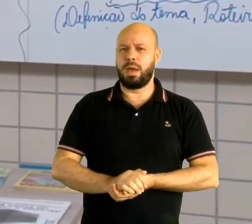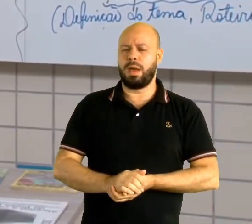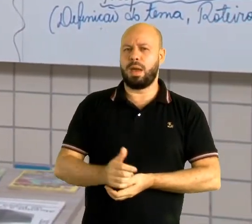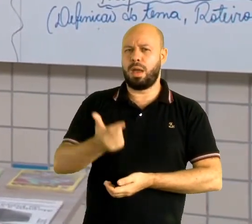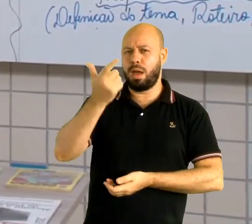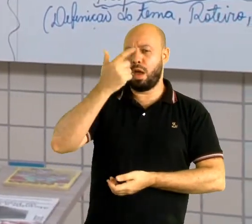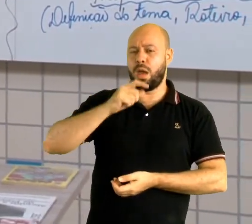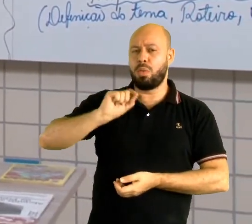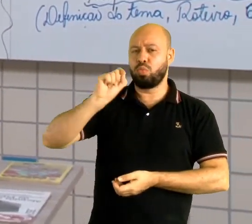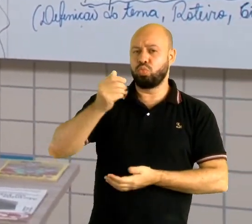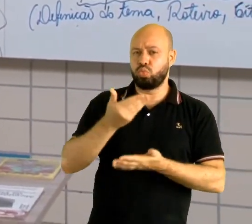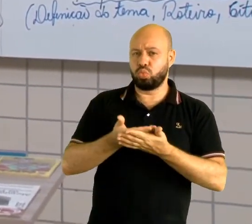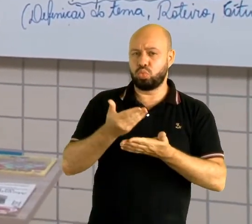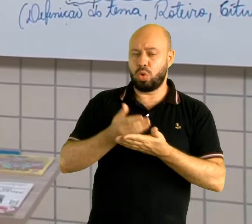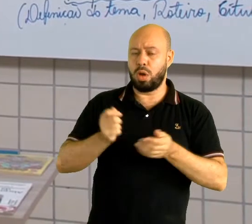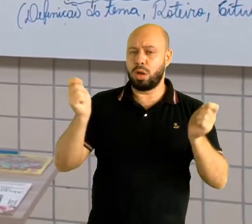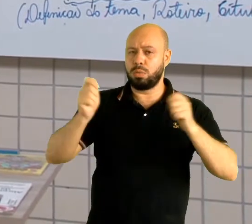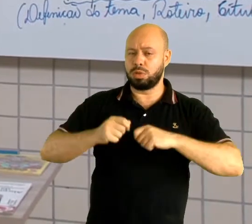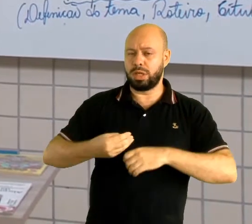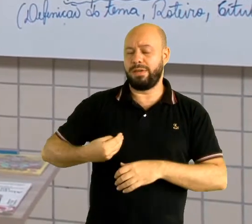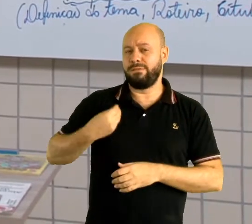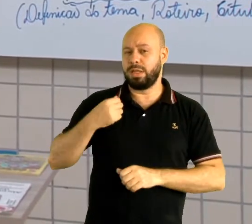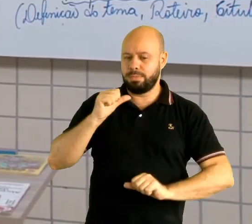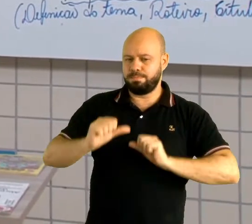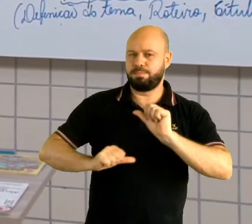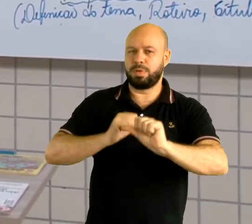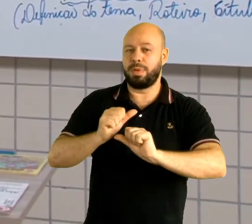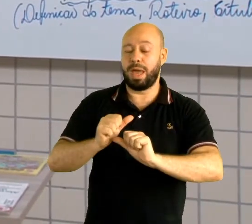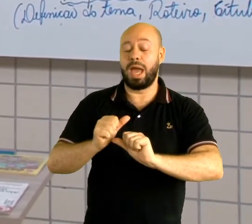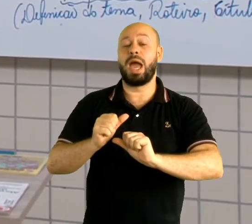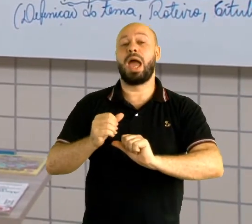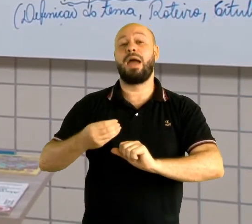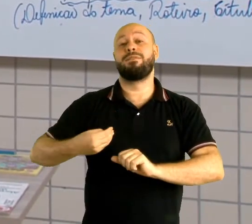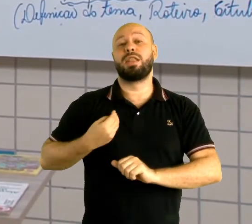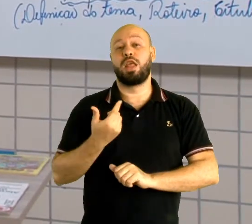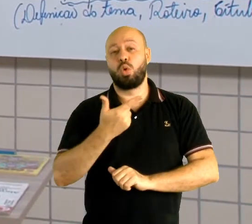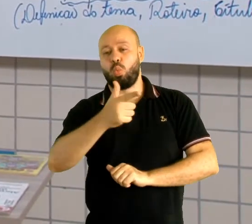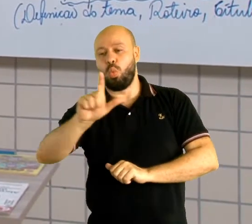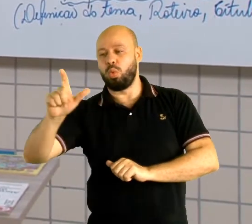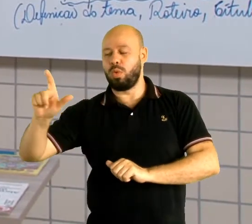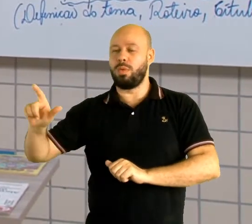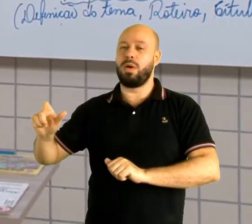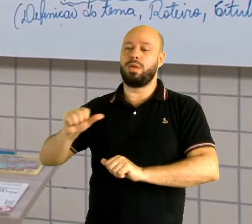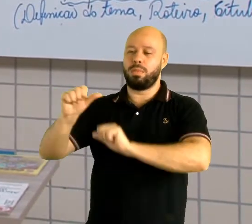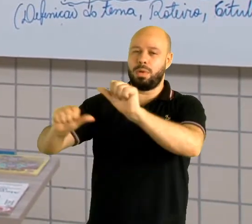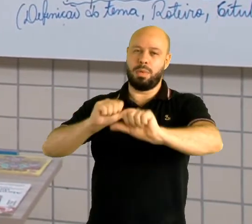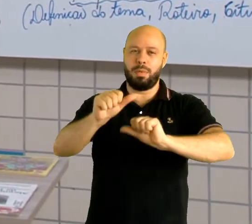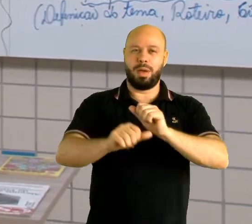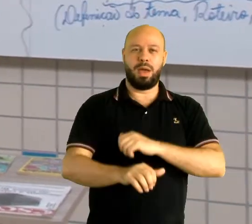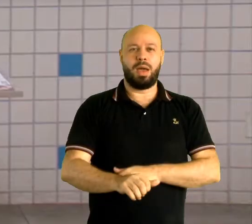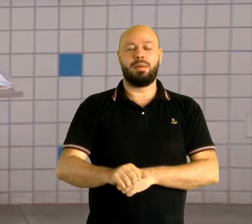poder de transformar não só a sua vida, mas a vida das pessoas que lhe cercam. Augusto Cury.